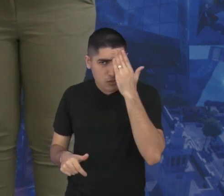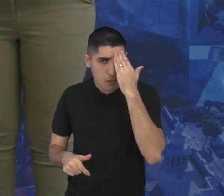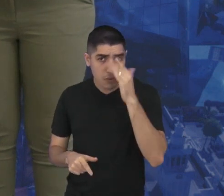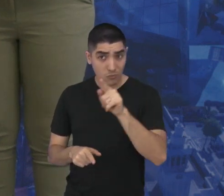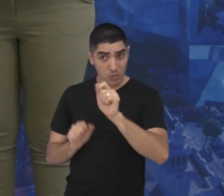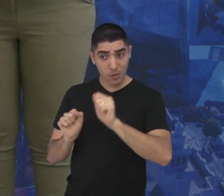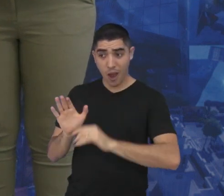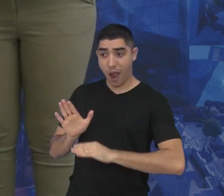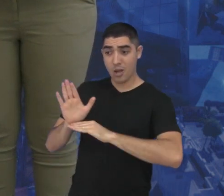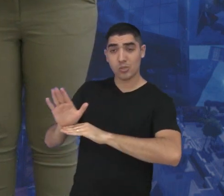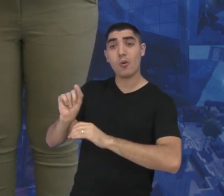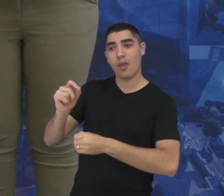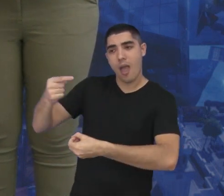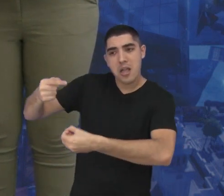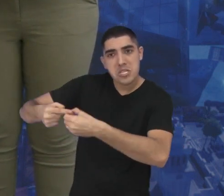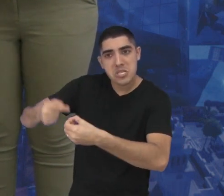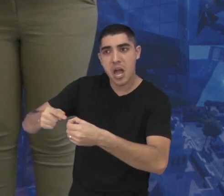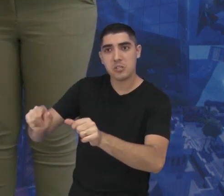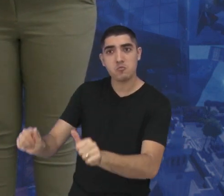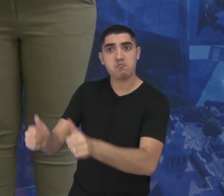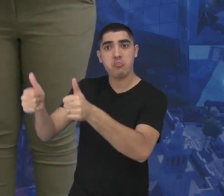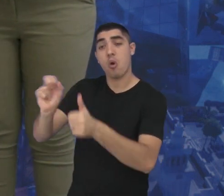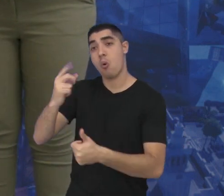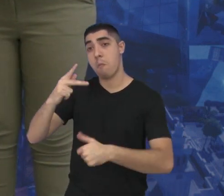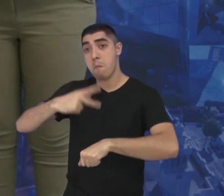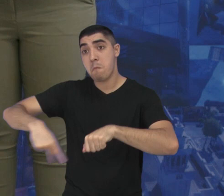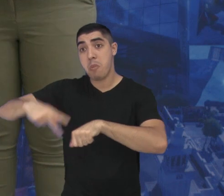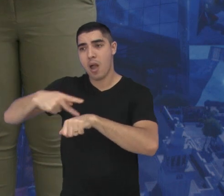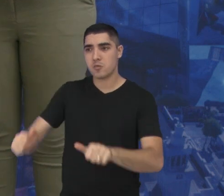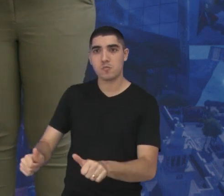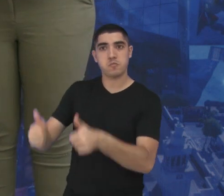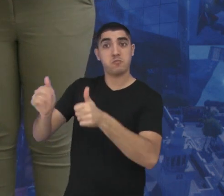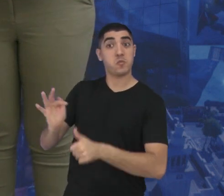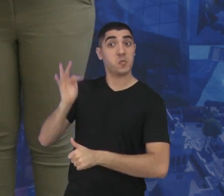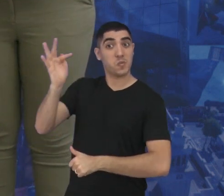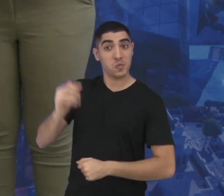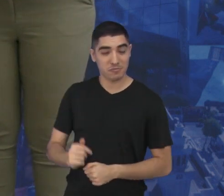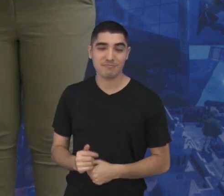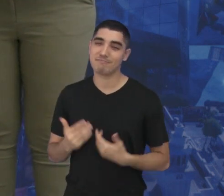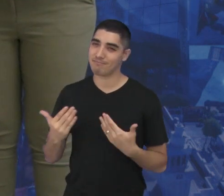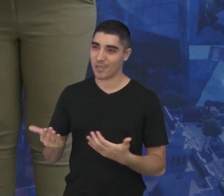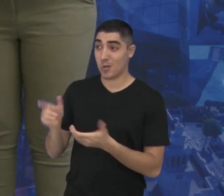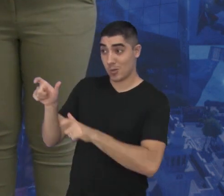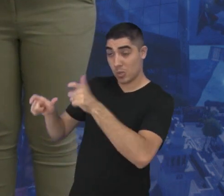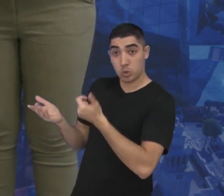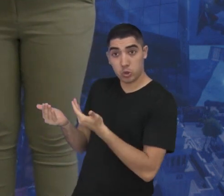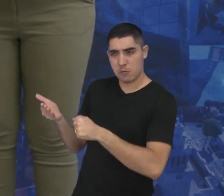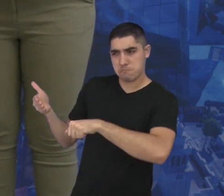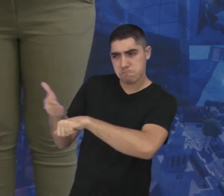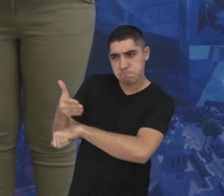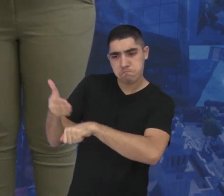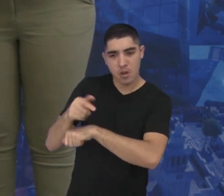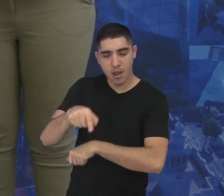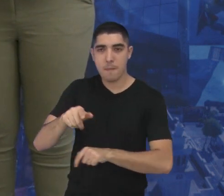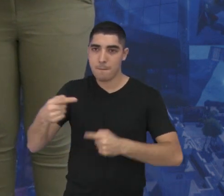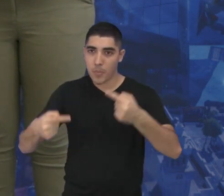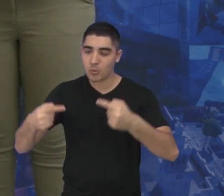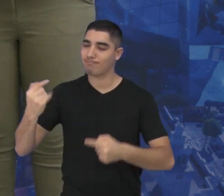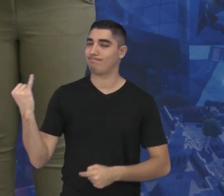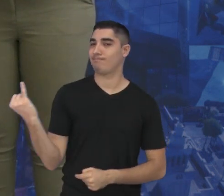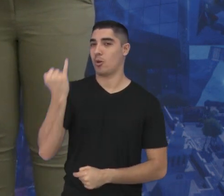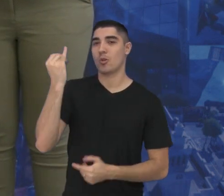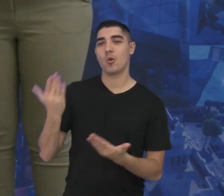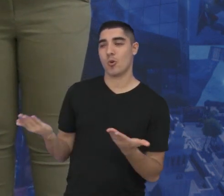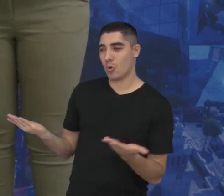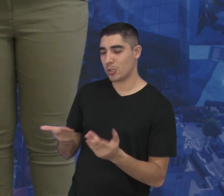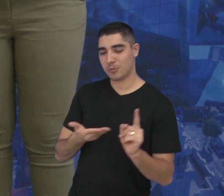ajudar a definir o futuro de uma cidade, do estado ou do país? Pois é, a participação jovem na política é super importante. Para falar sobre isso eu